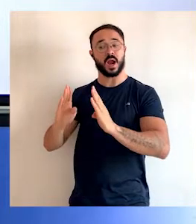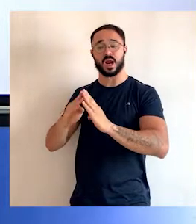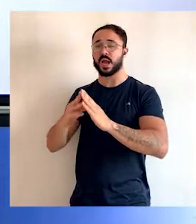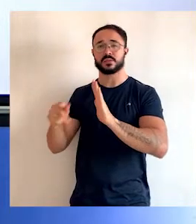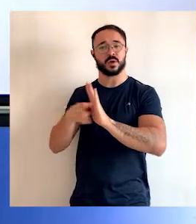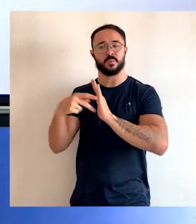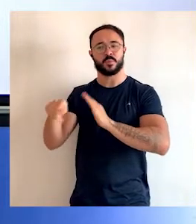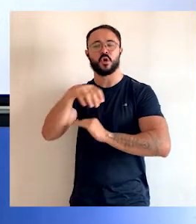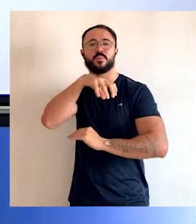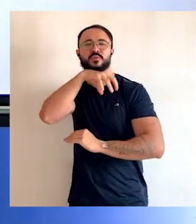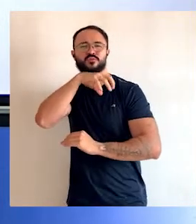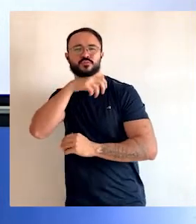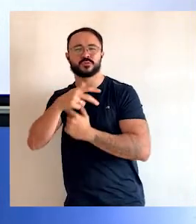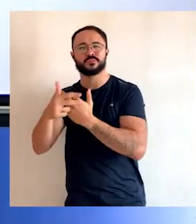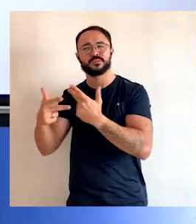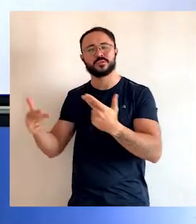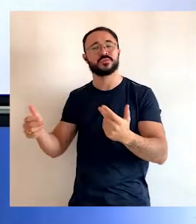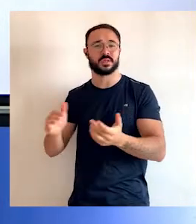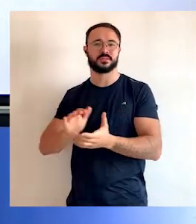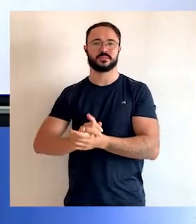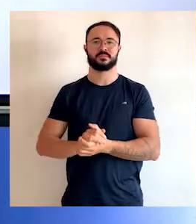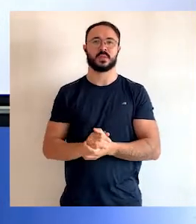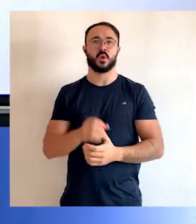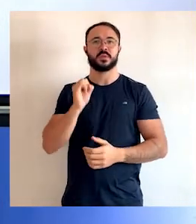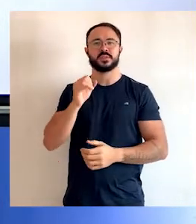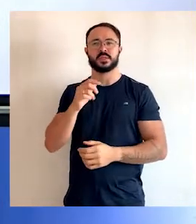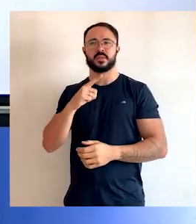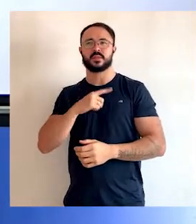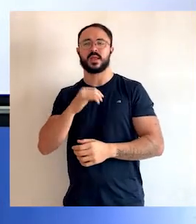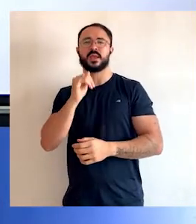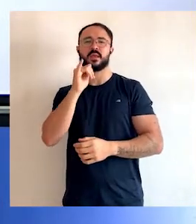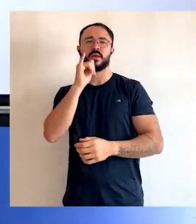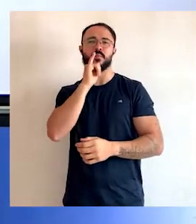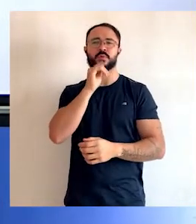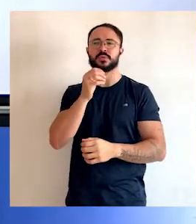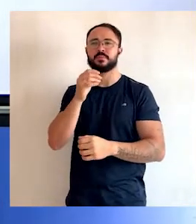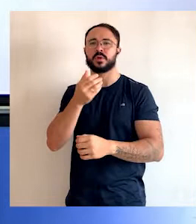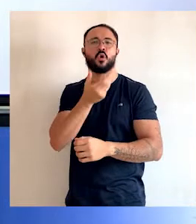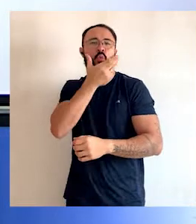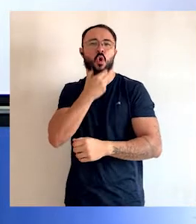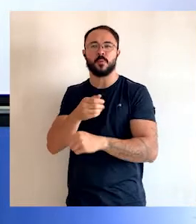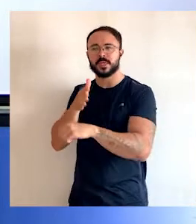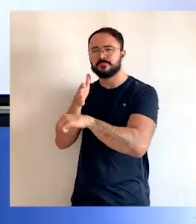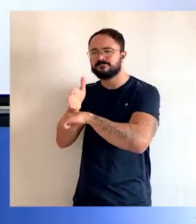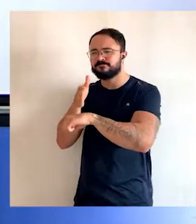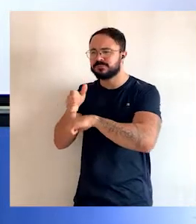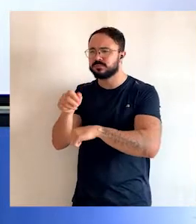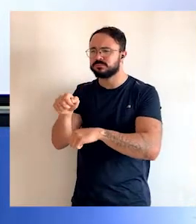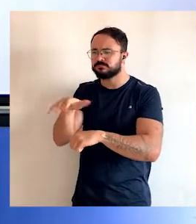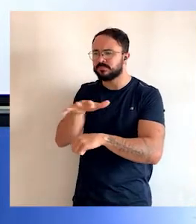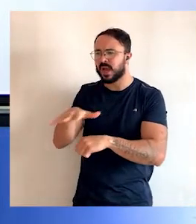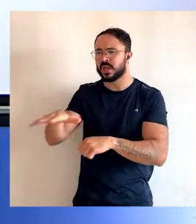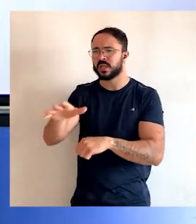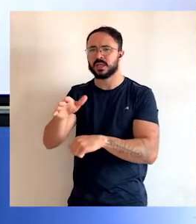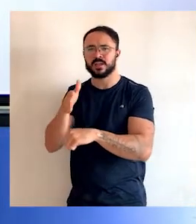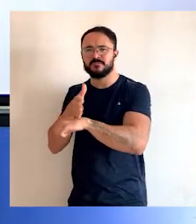você tem, por ações humanas principalmente, a fragmentação desse hábitat, você tem um grande problema relacionado